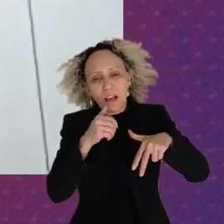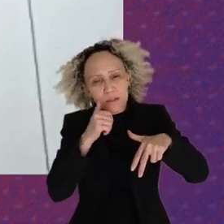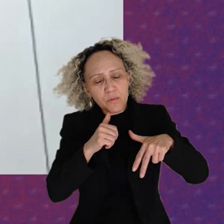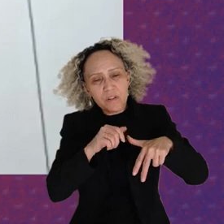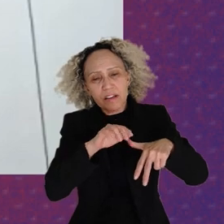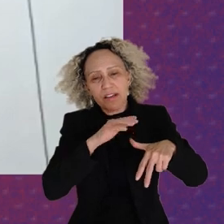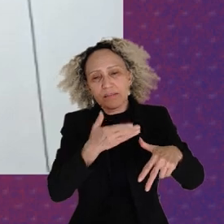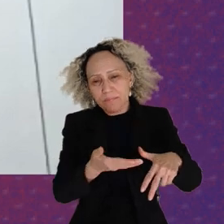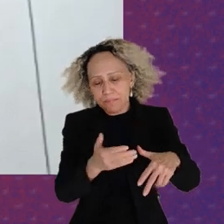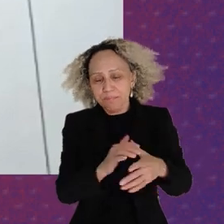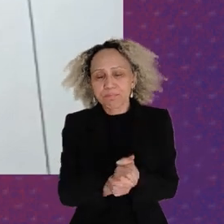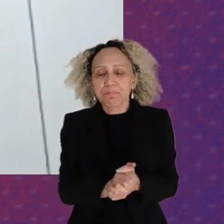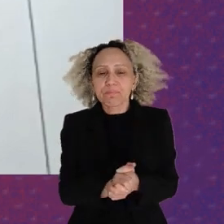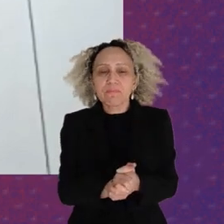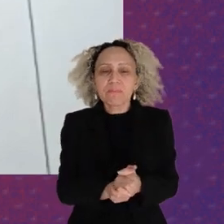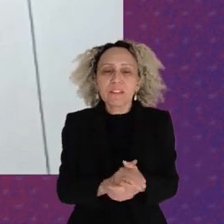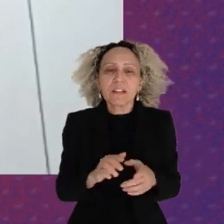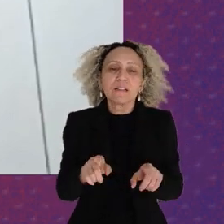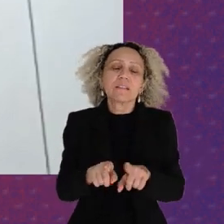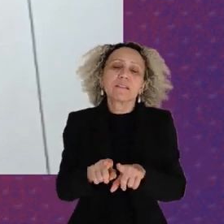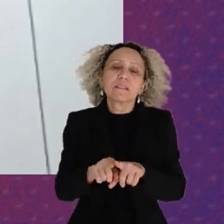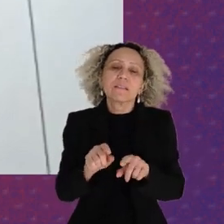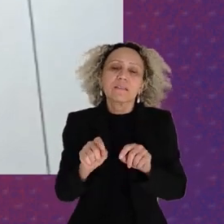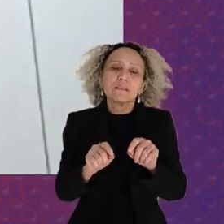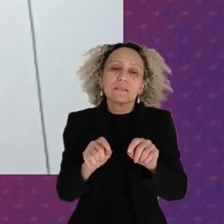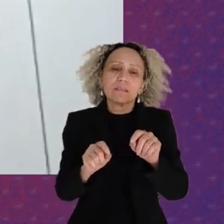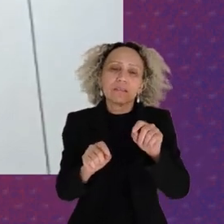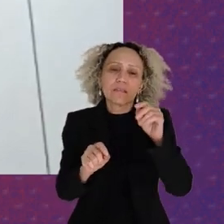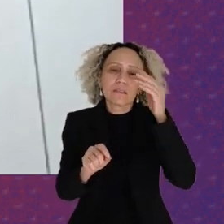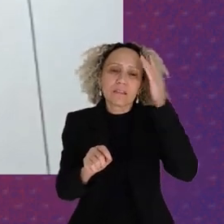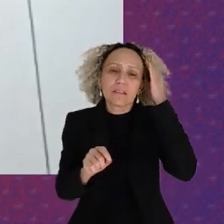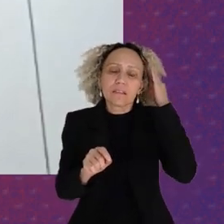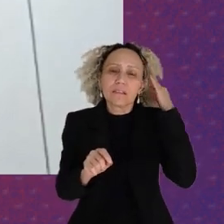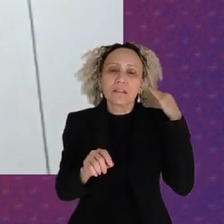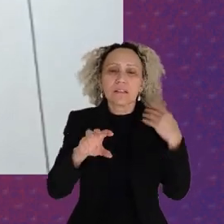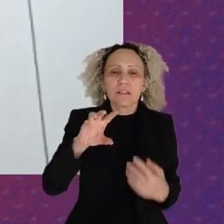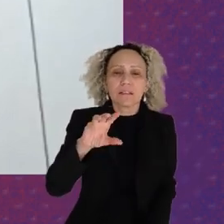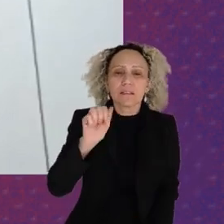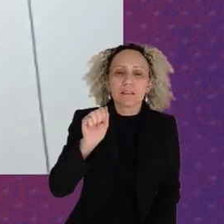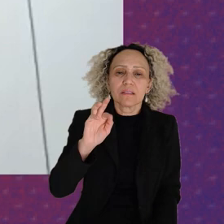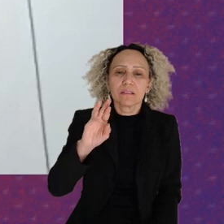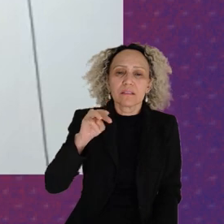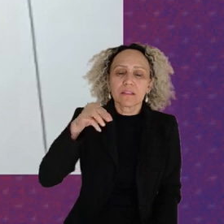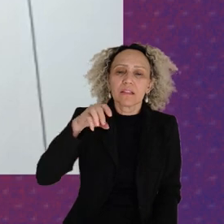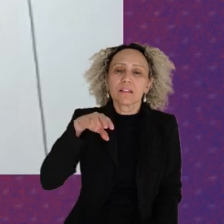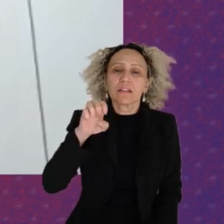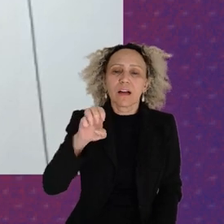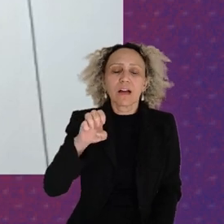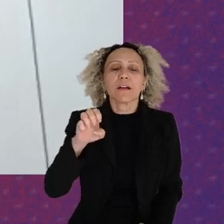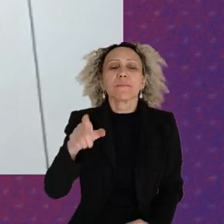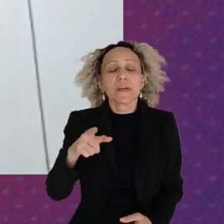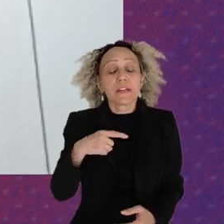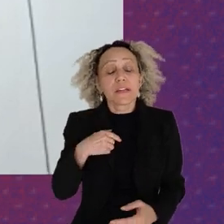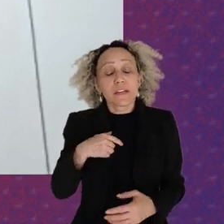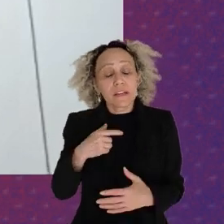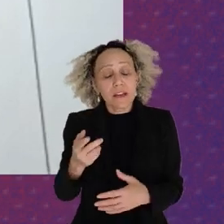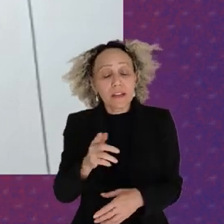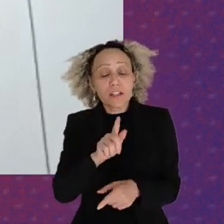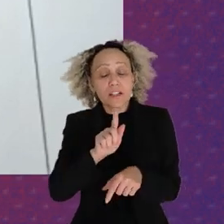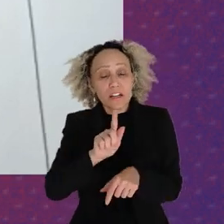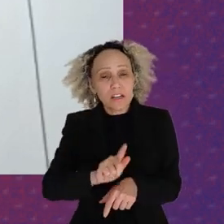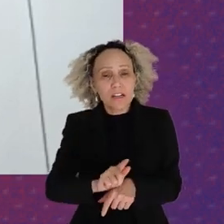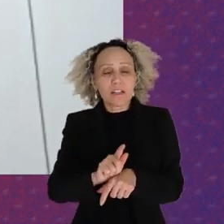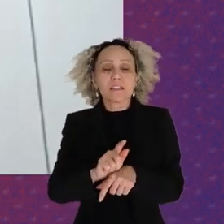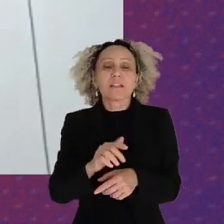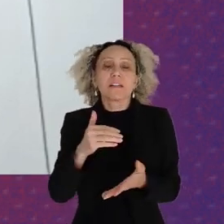secretária de Articulação Institucional, Ações Temáticas e Participação Política, Carmen Foro, mas também tem a coordenação na